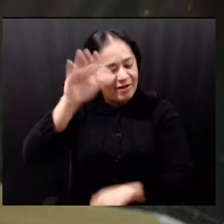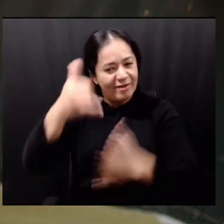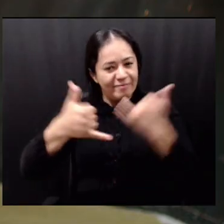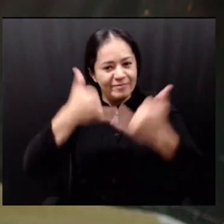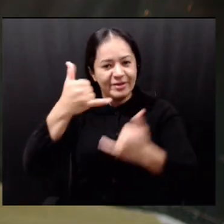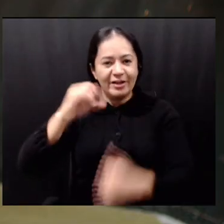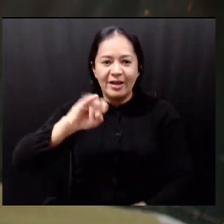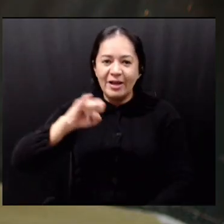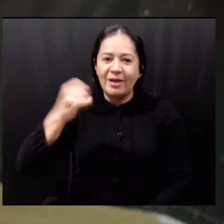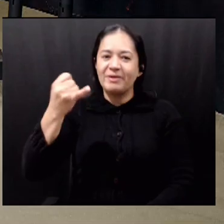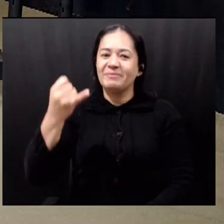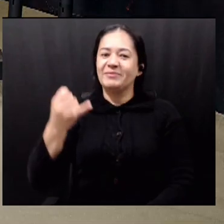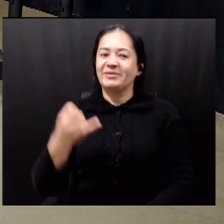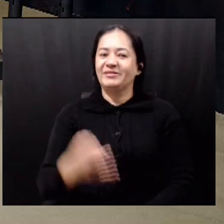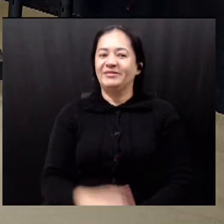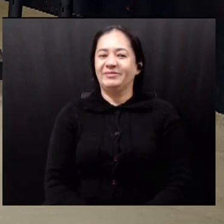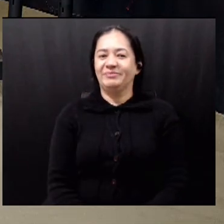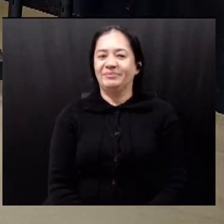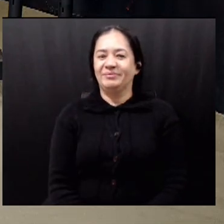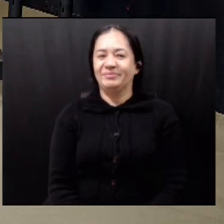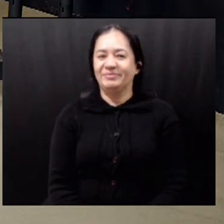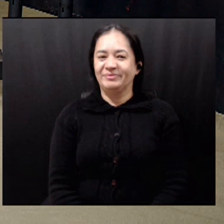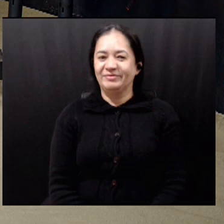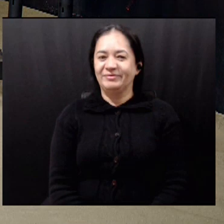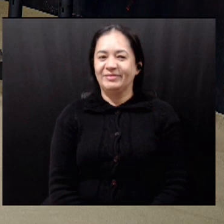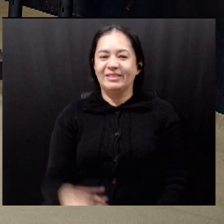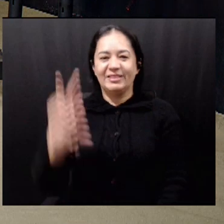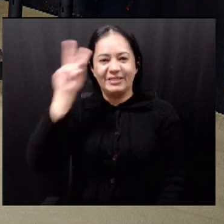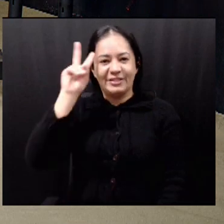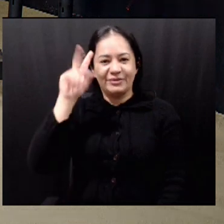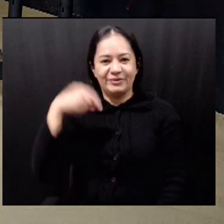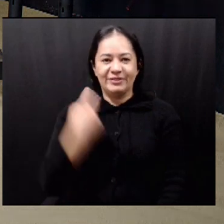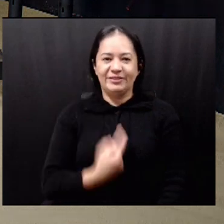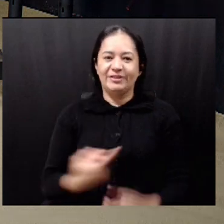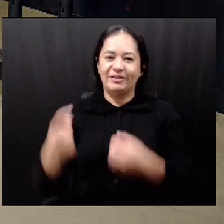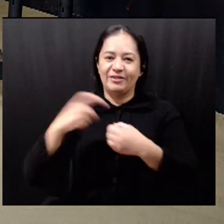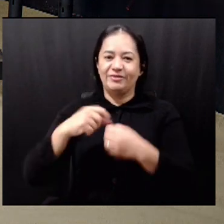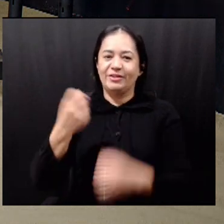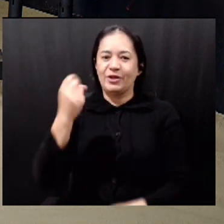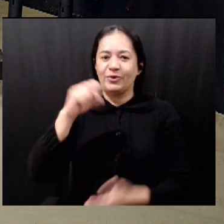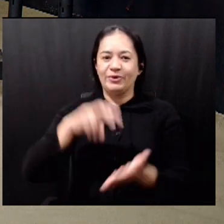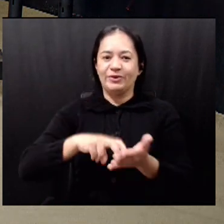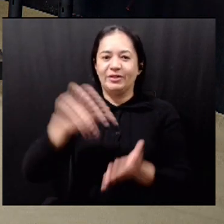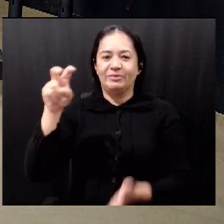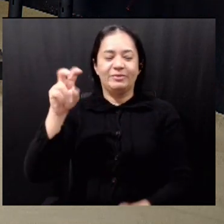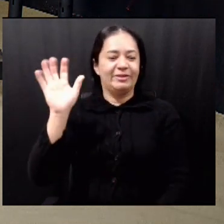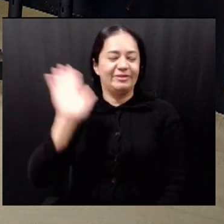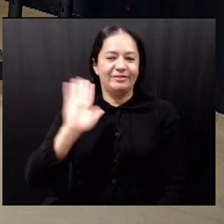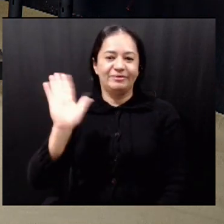existe dentro de você. Segunda-feira a gente tá de volta a partir das 8 da manhã ao vivo. Beijo,